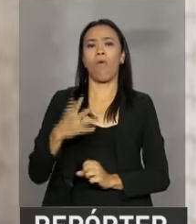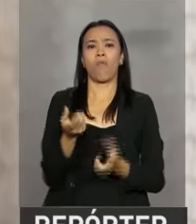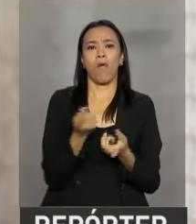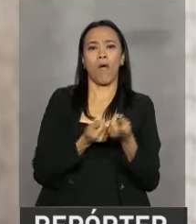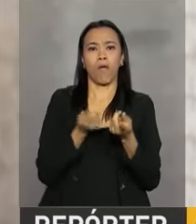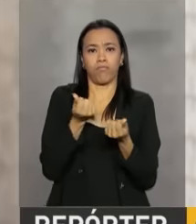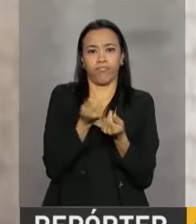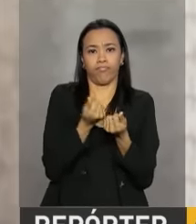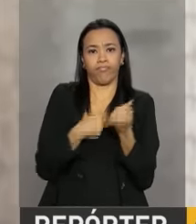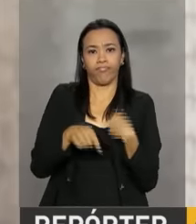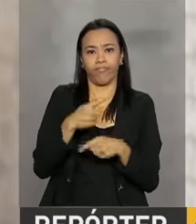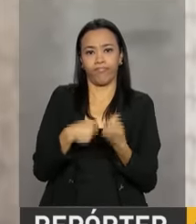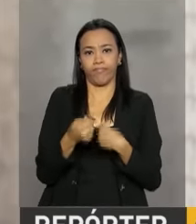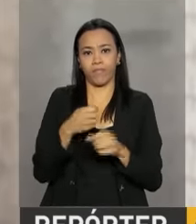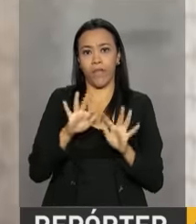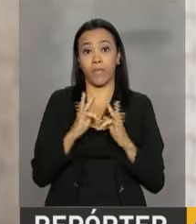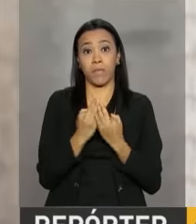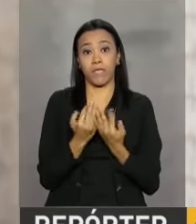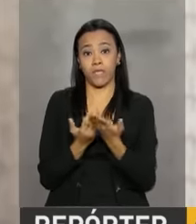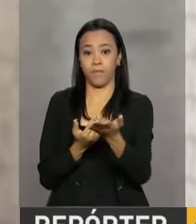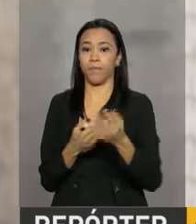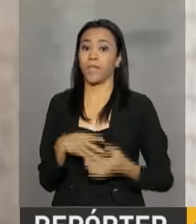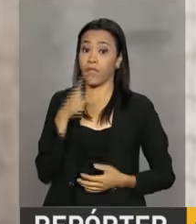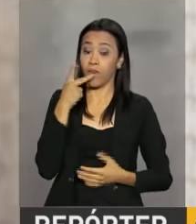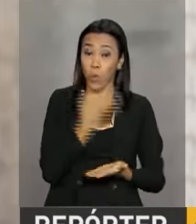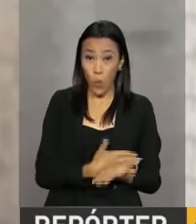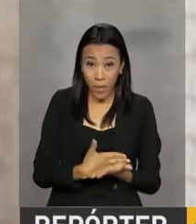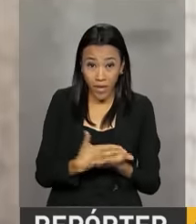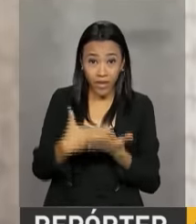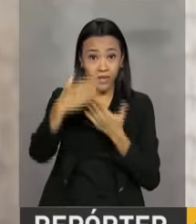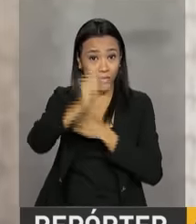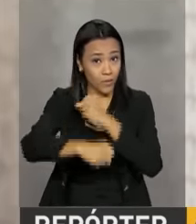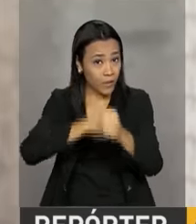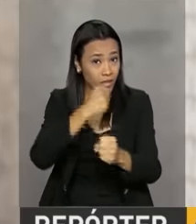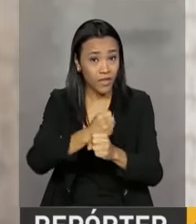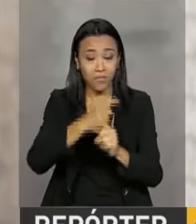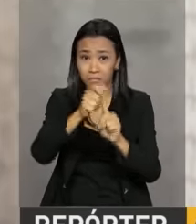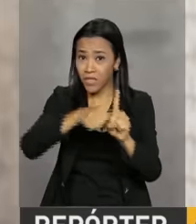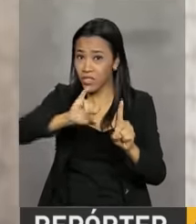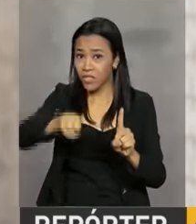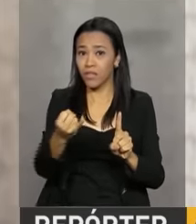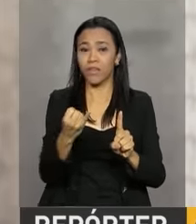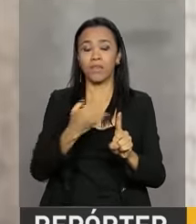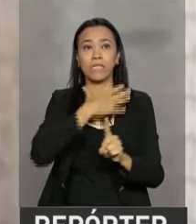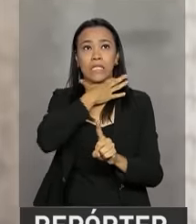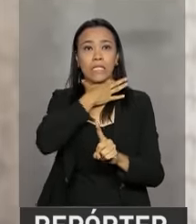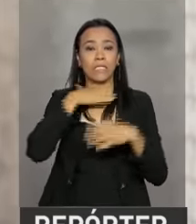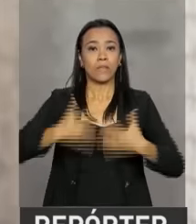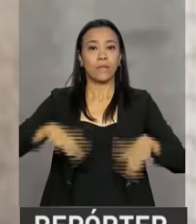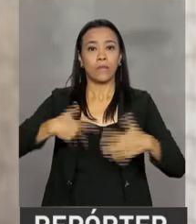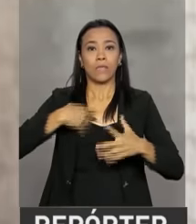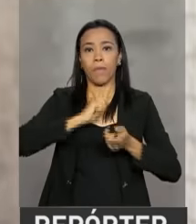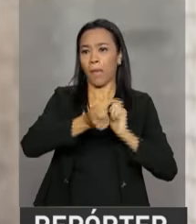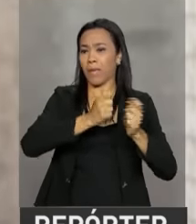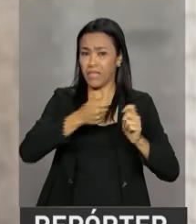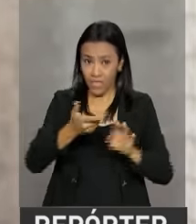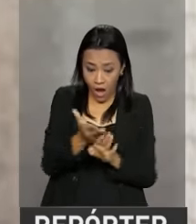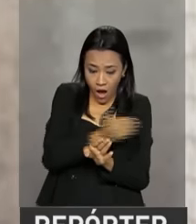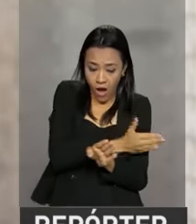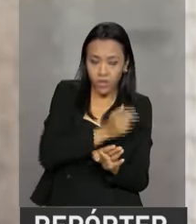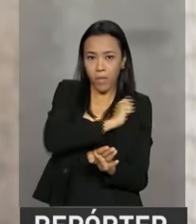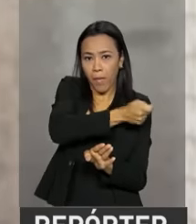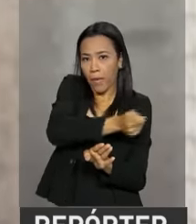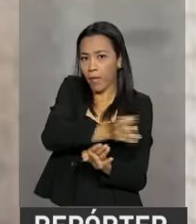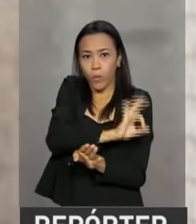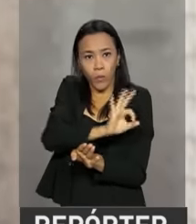próximo ano geralmente no início do ano você tem uma série de despesas que você precisa fazer e se você não quitar essas dívidas agora